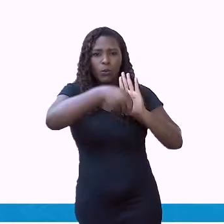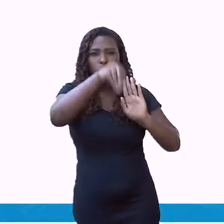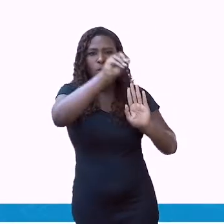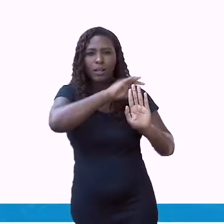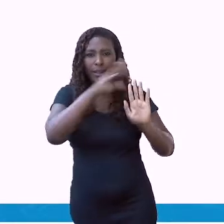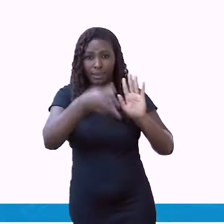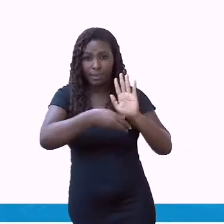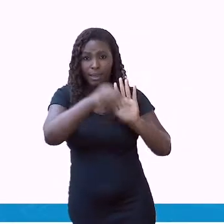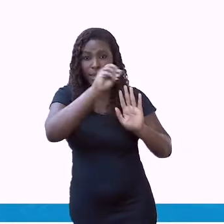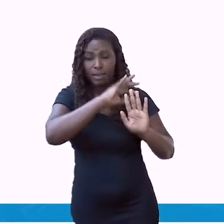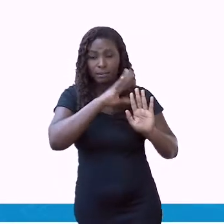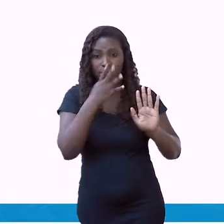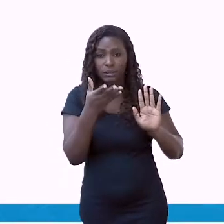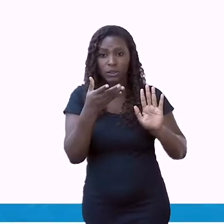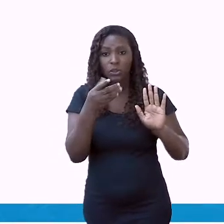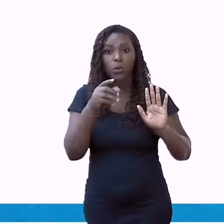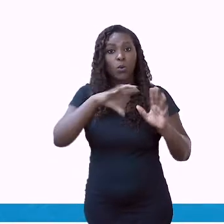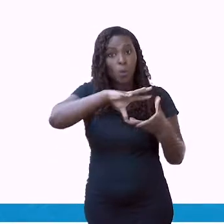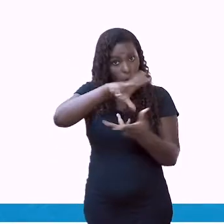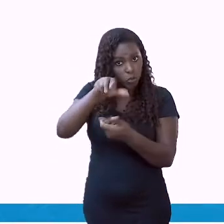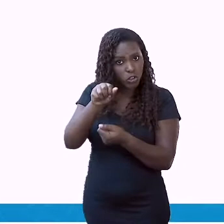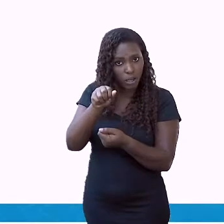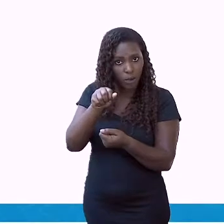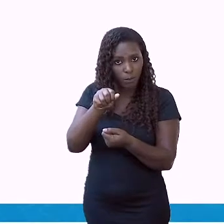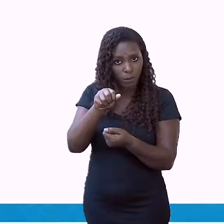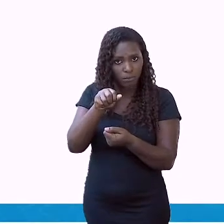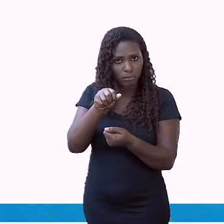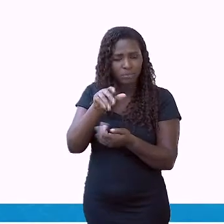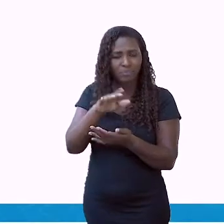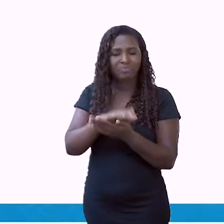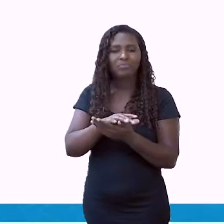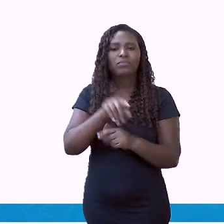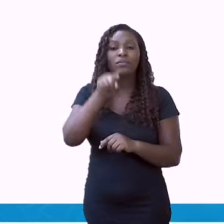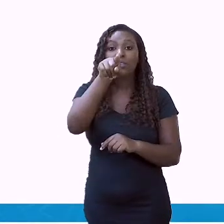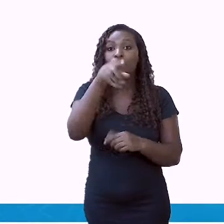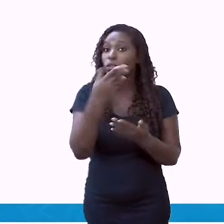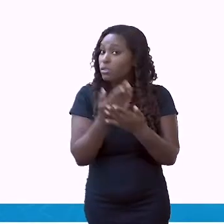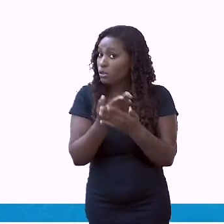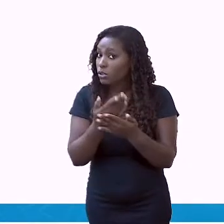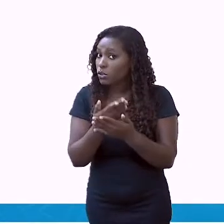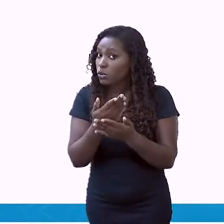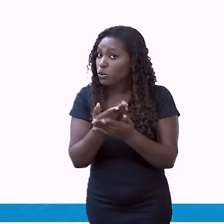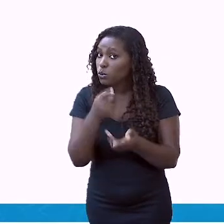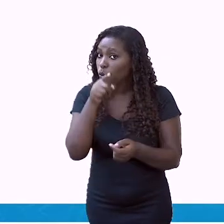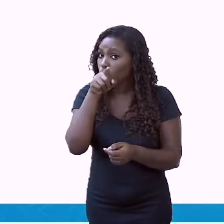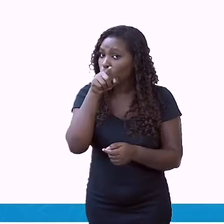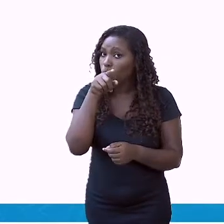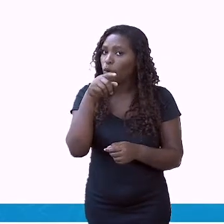ano. Gastou-se 1.800 anos, olha aqui, no ano de